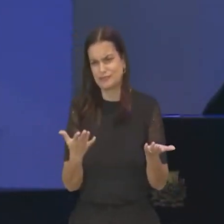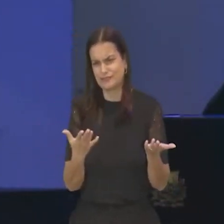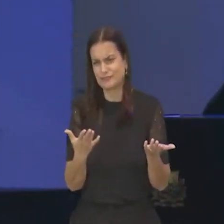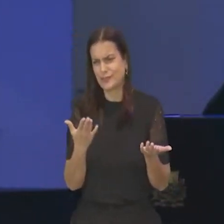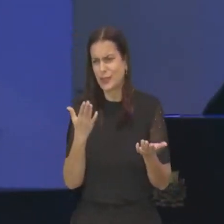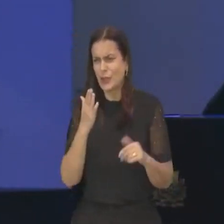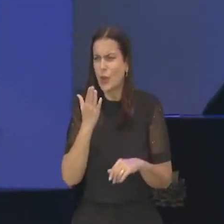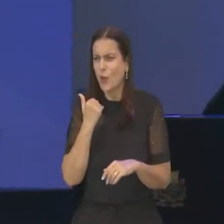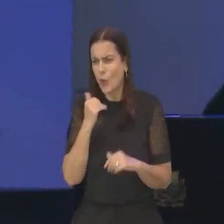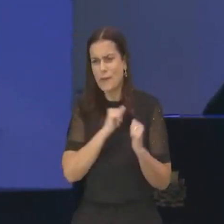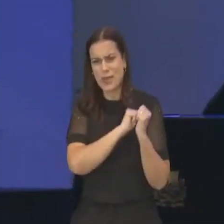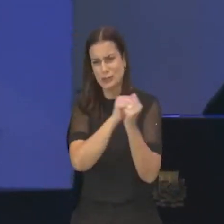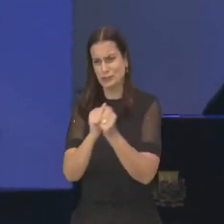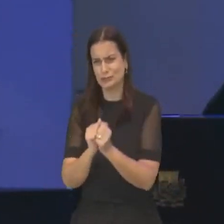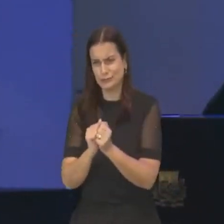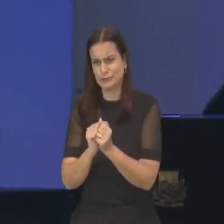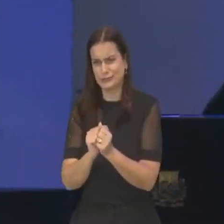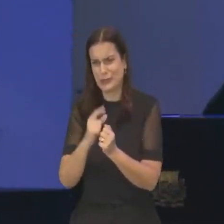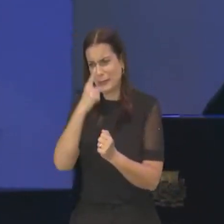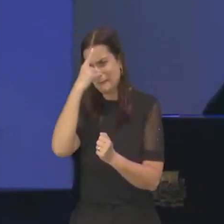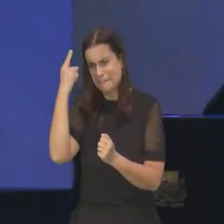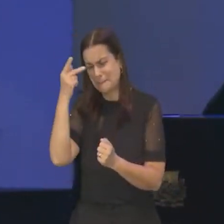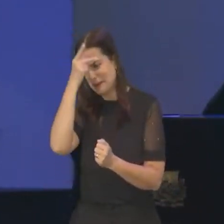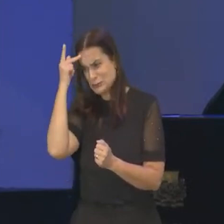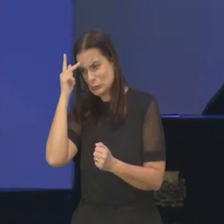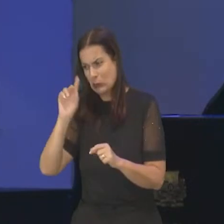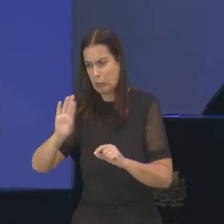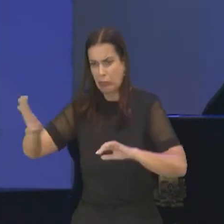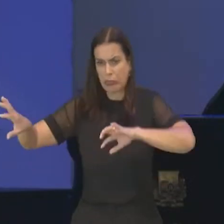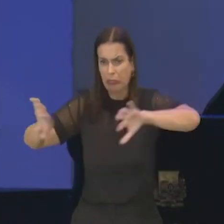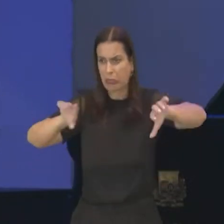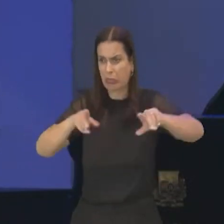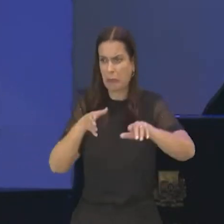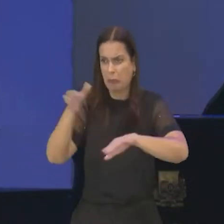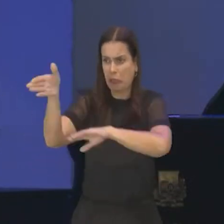de uma refeição única com família.